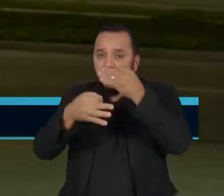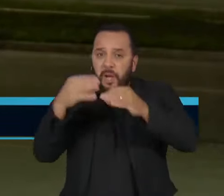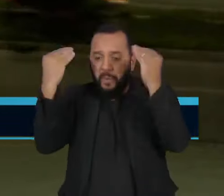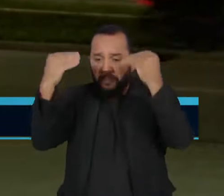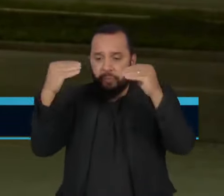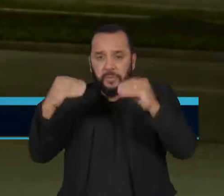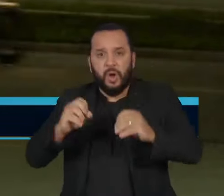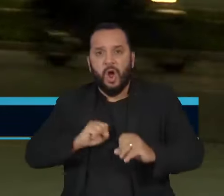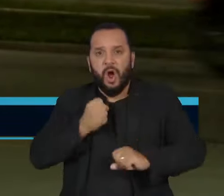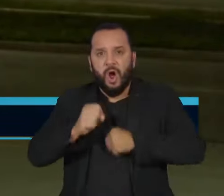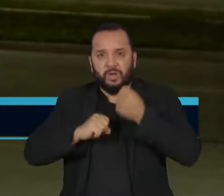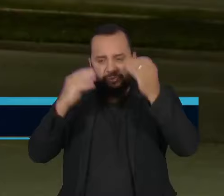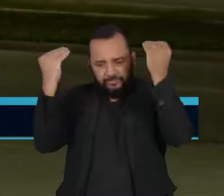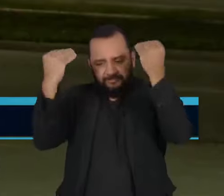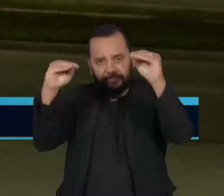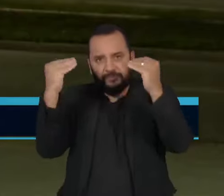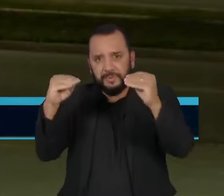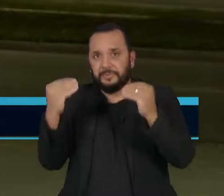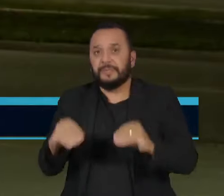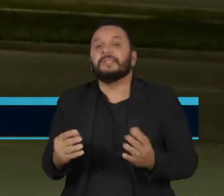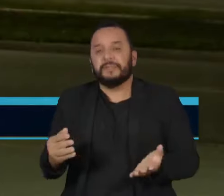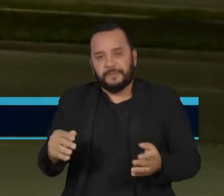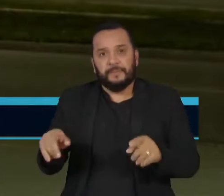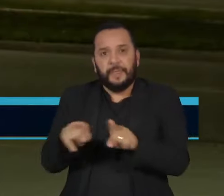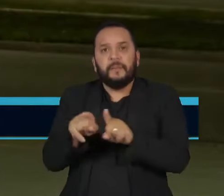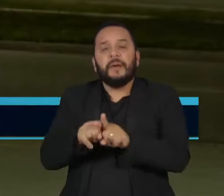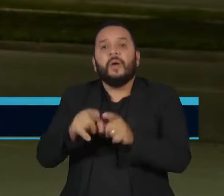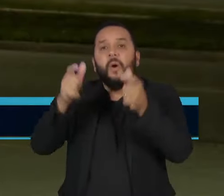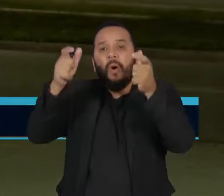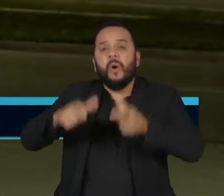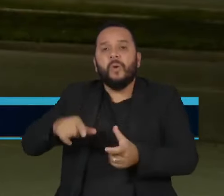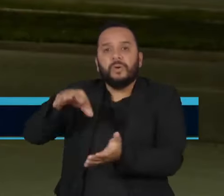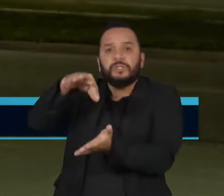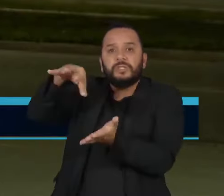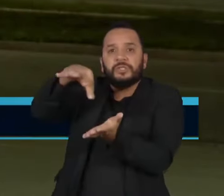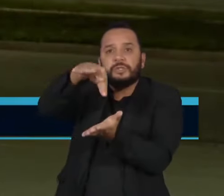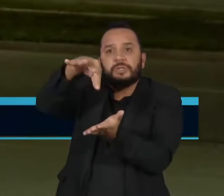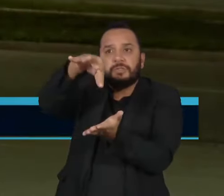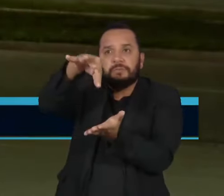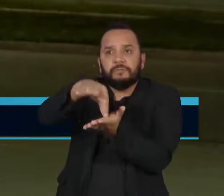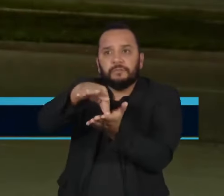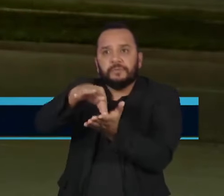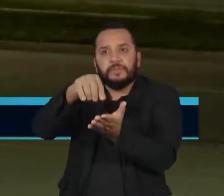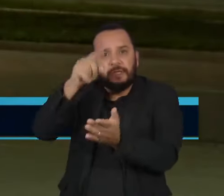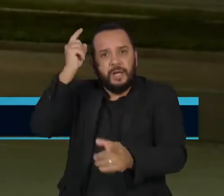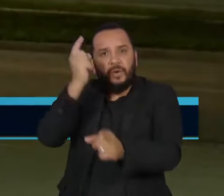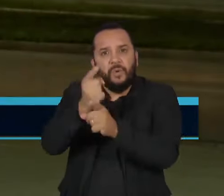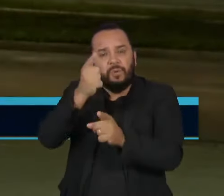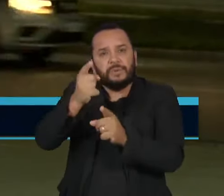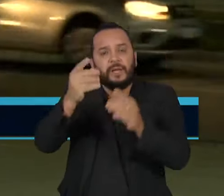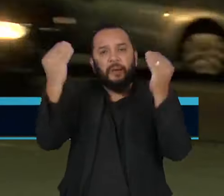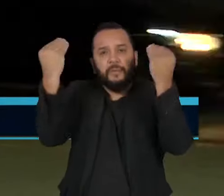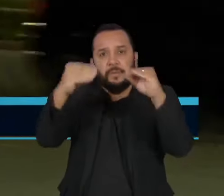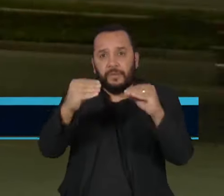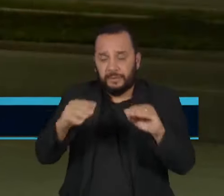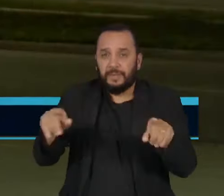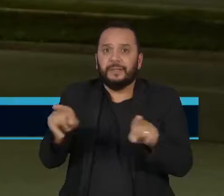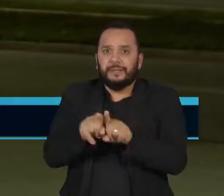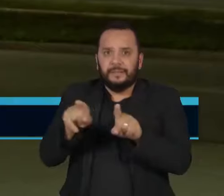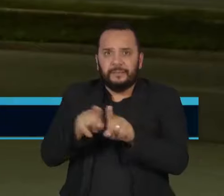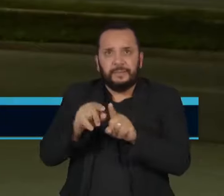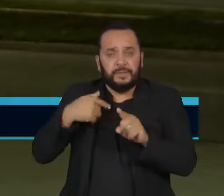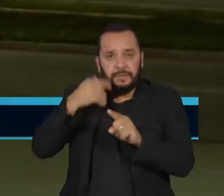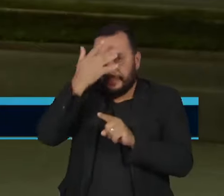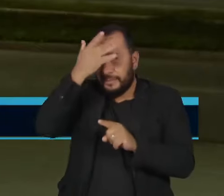adotados e o georreferenciamento que é a localização de origem das postagens além de avaliar a influência dos públicos